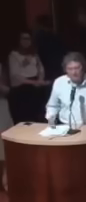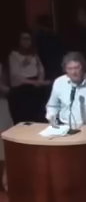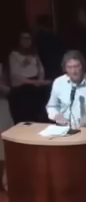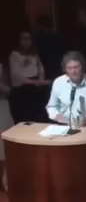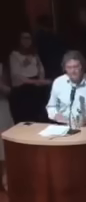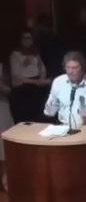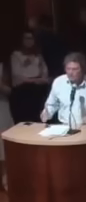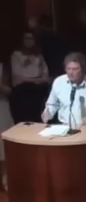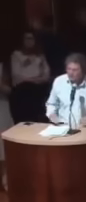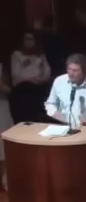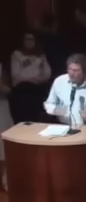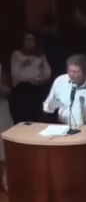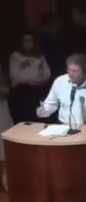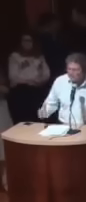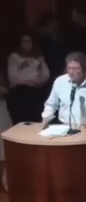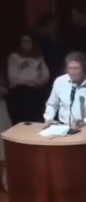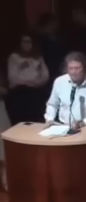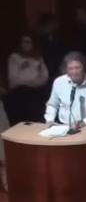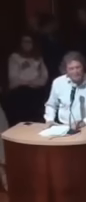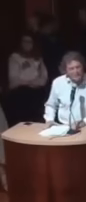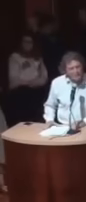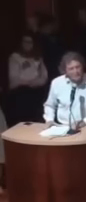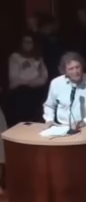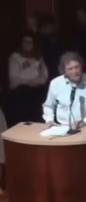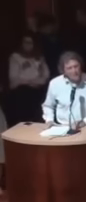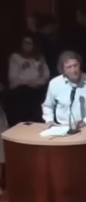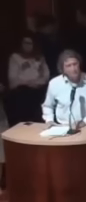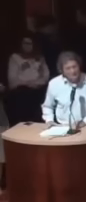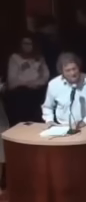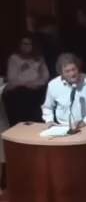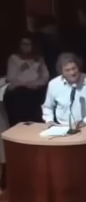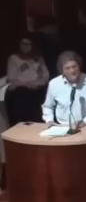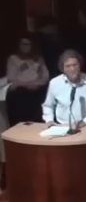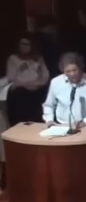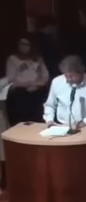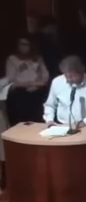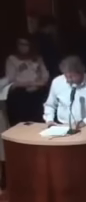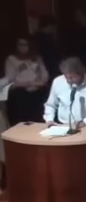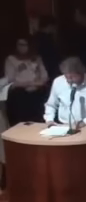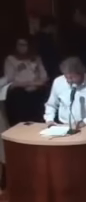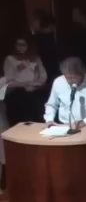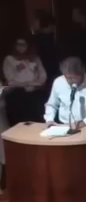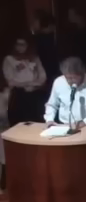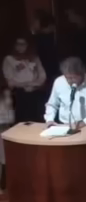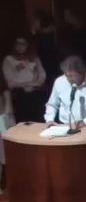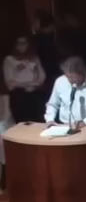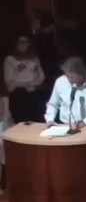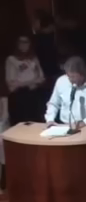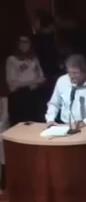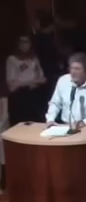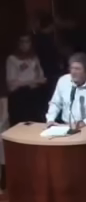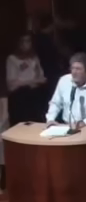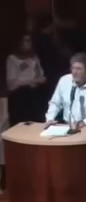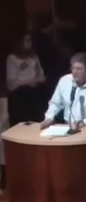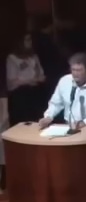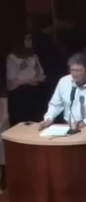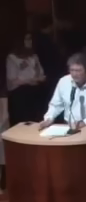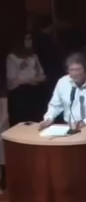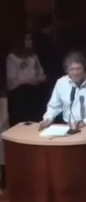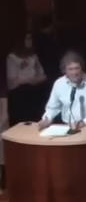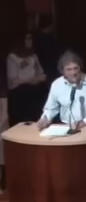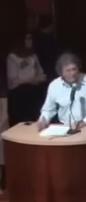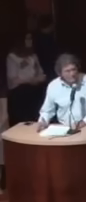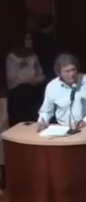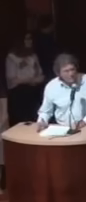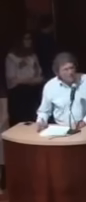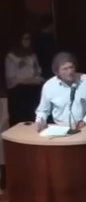níveis. Qual é a perspectiva, já que várias propostas apontam para a mudança desse quadro? Nós entendemos que recursos fundamentais para a